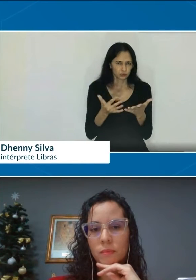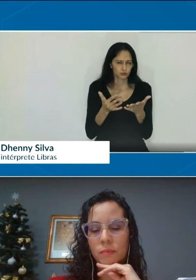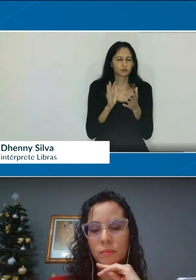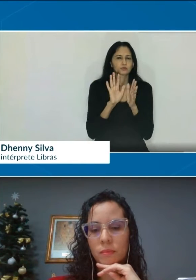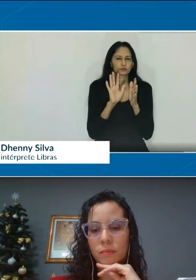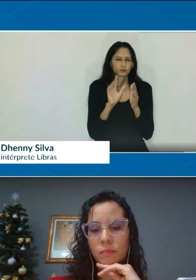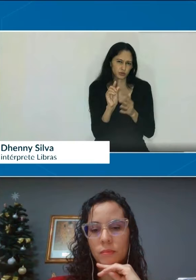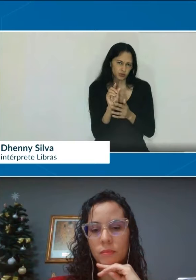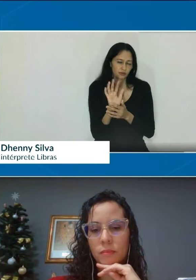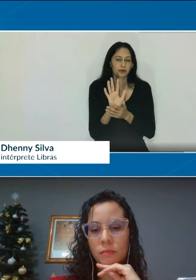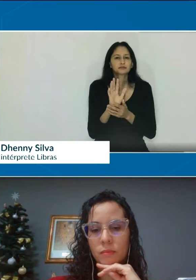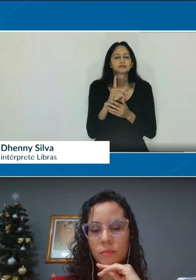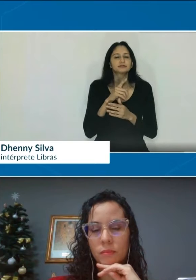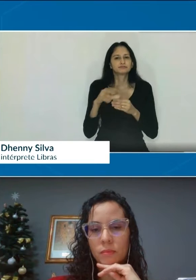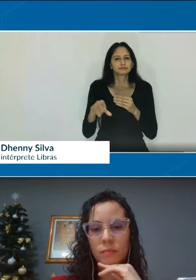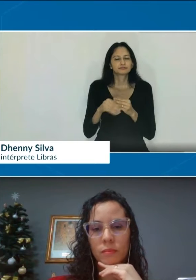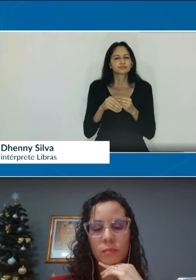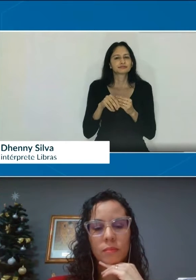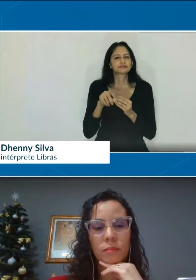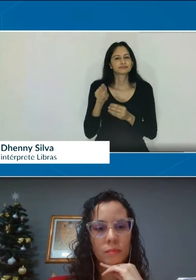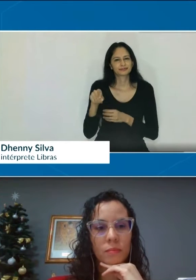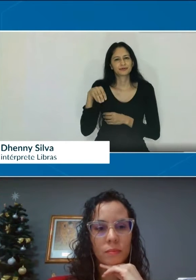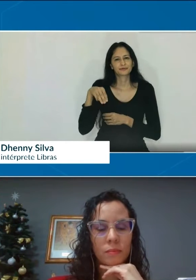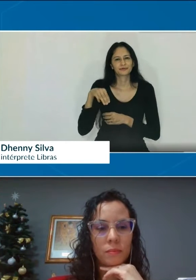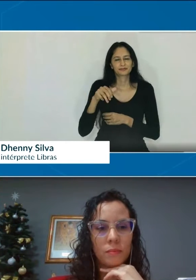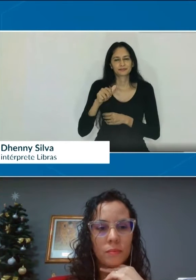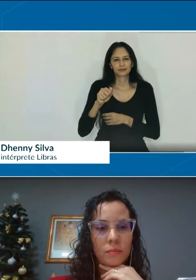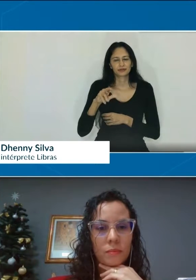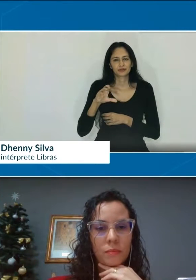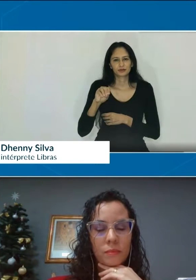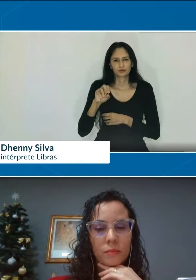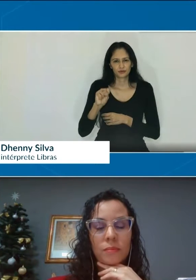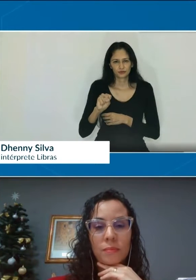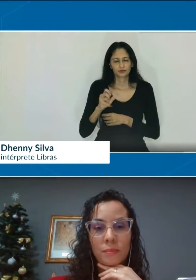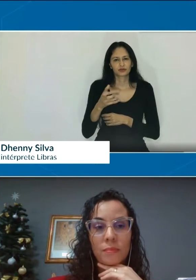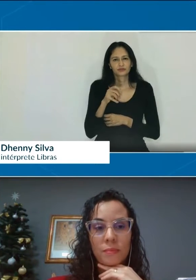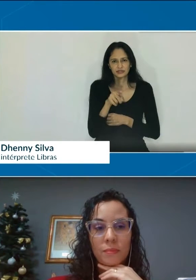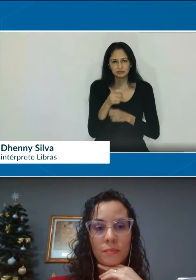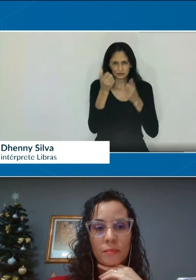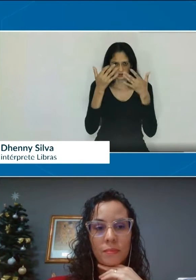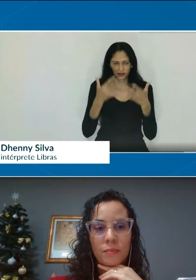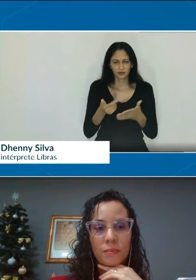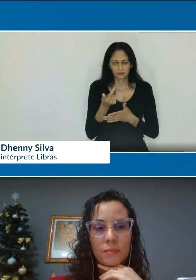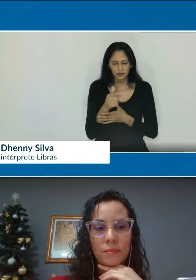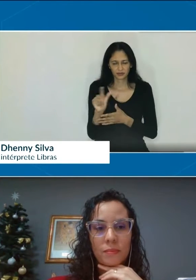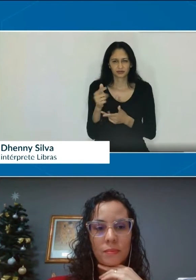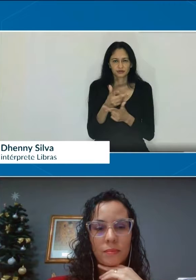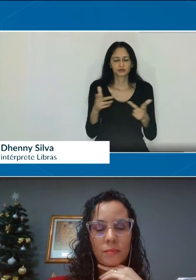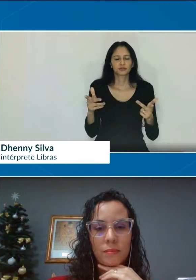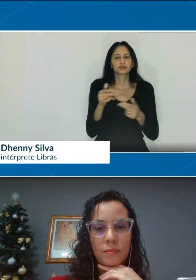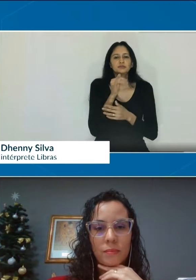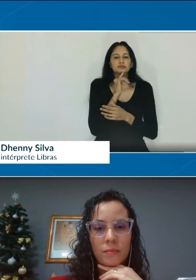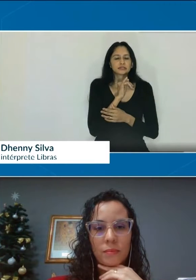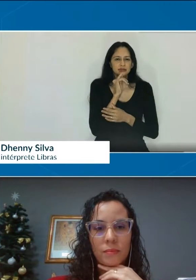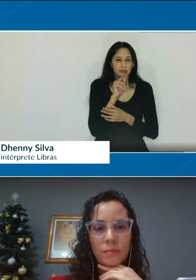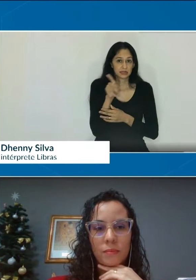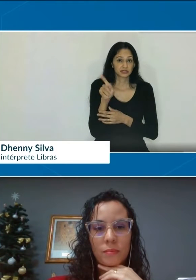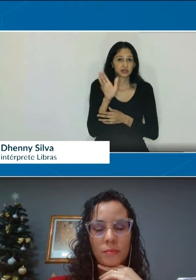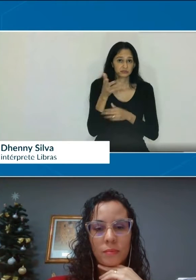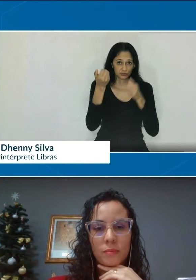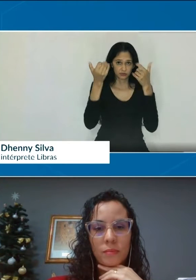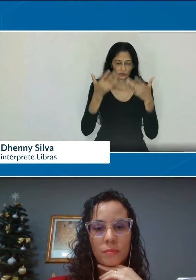um gancho nessa fala do Marcos, eu queria que você repercutisse melhor, né? Ele disse aí que, por exemplo,